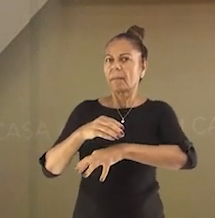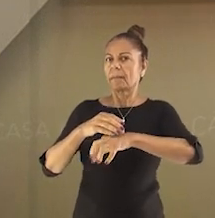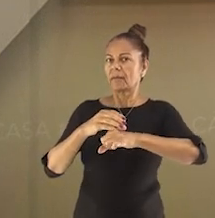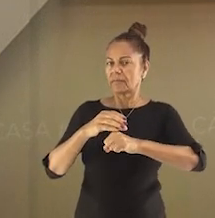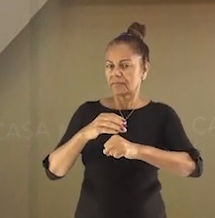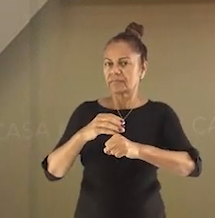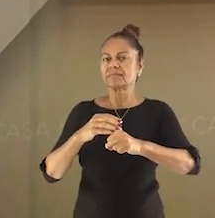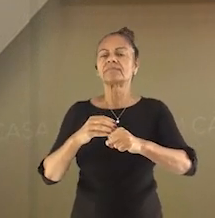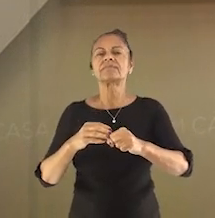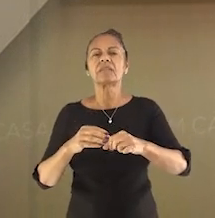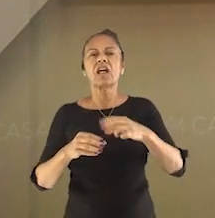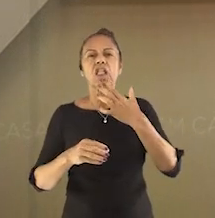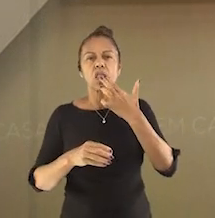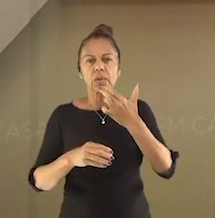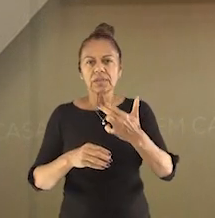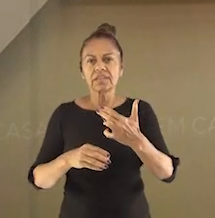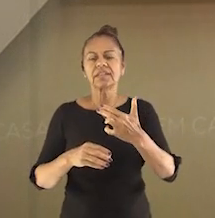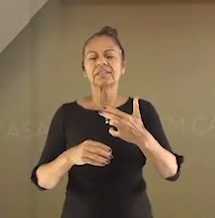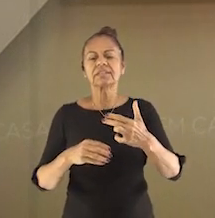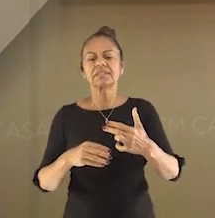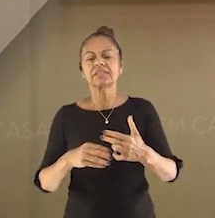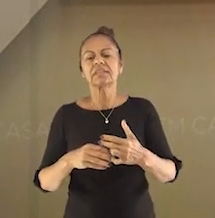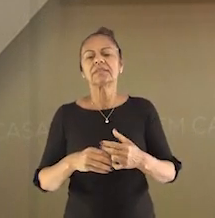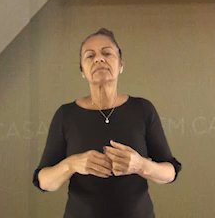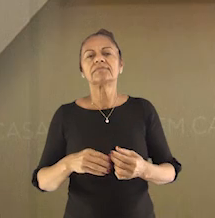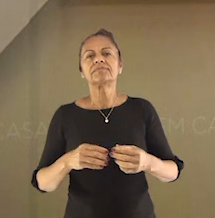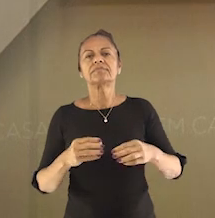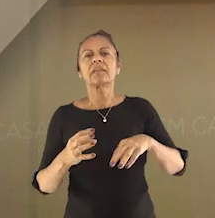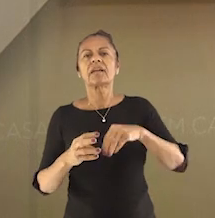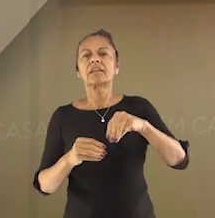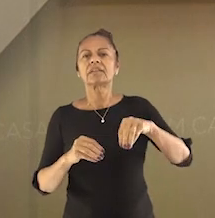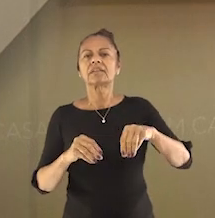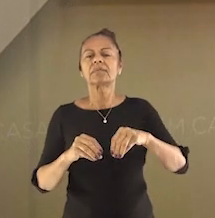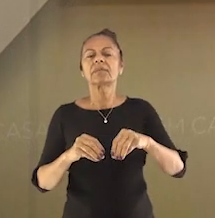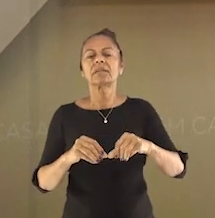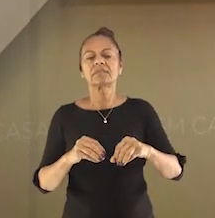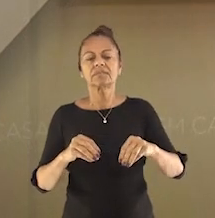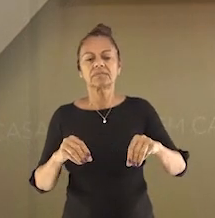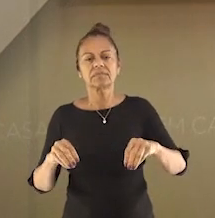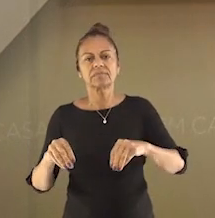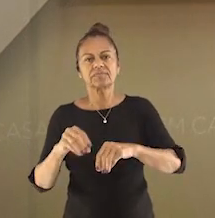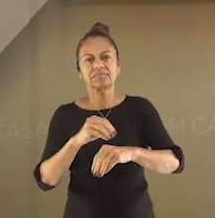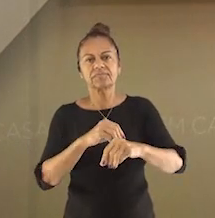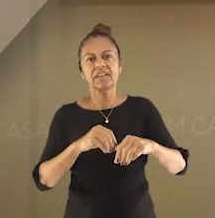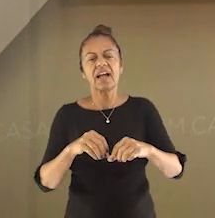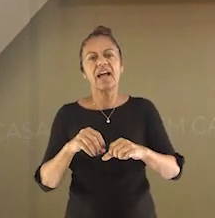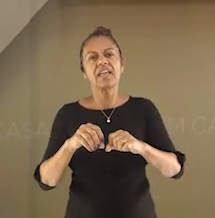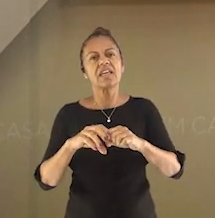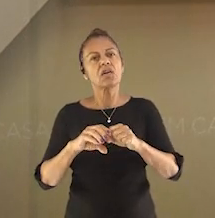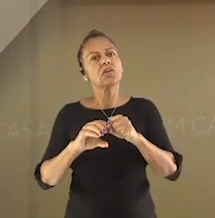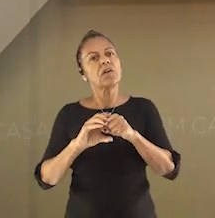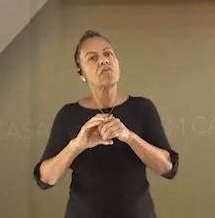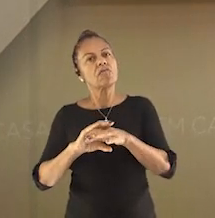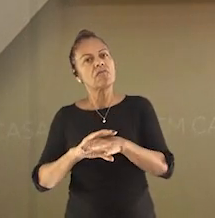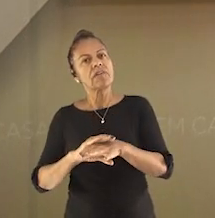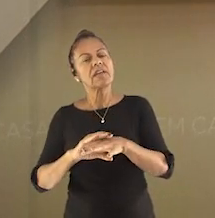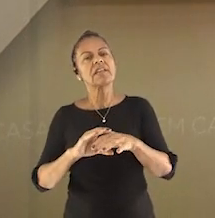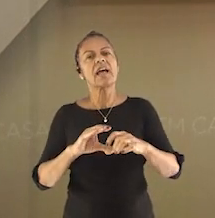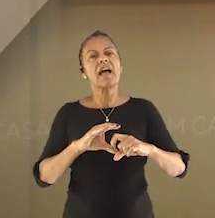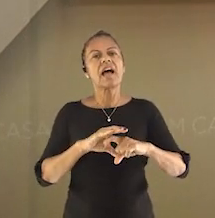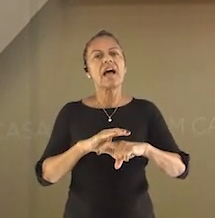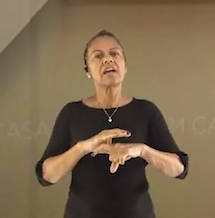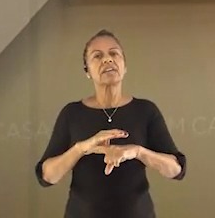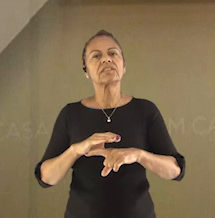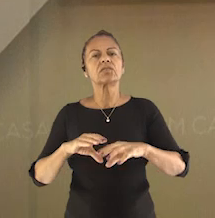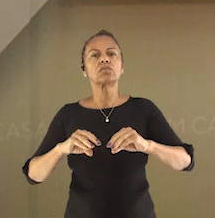vão cavando, engolem a terra e nutrientes. E esses passam por seu corpo e